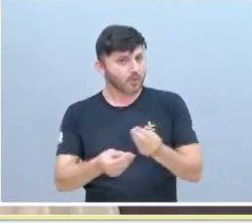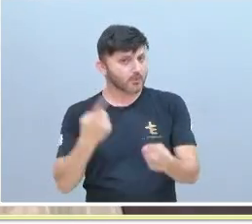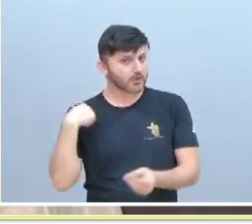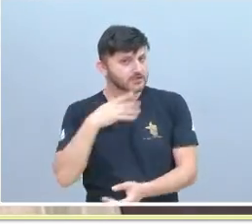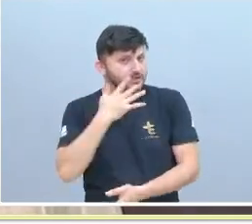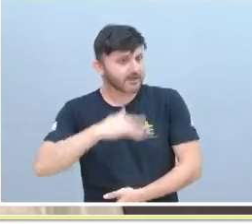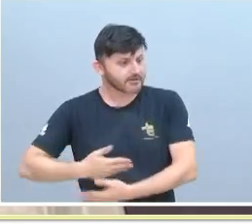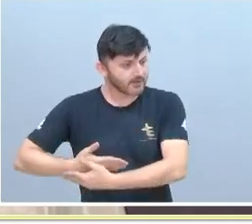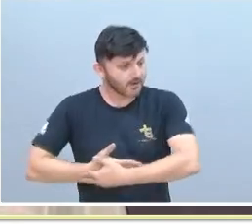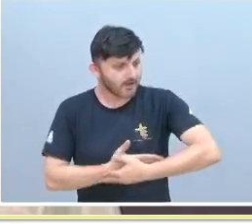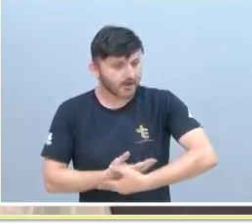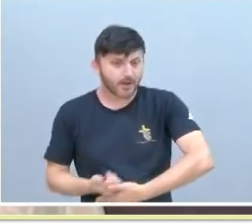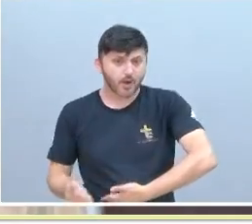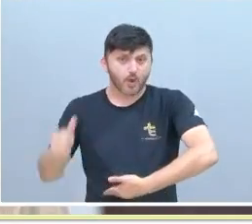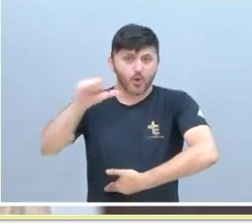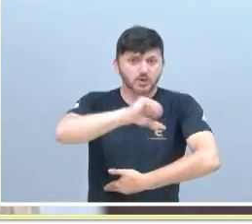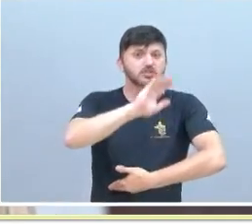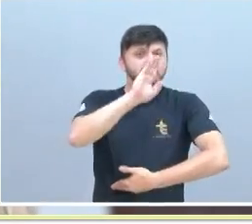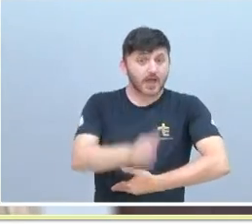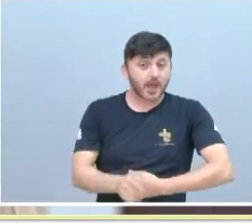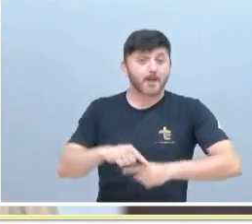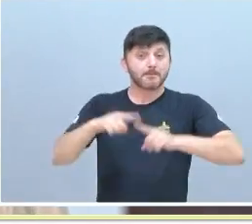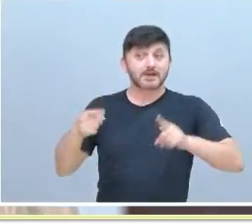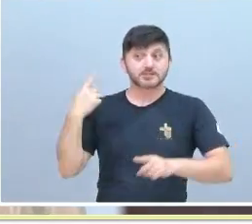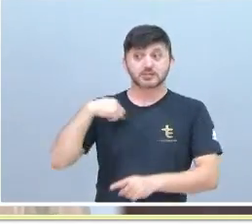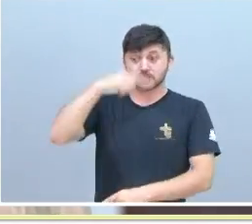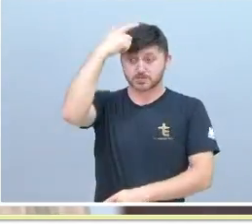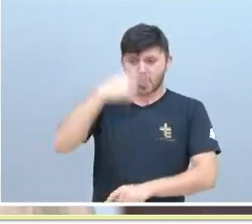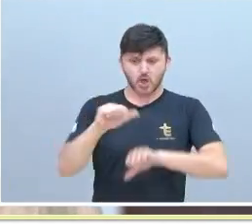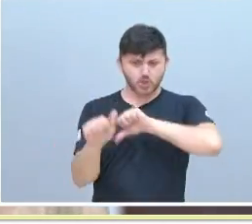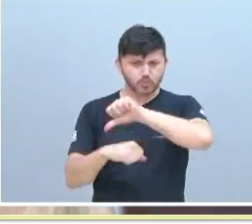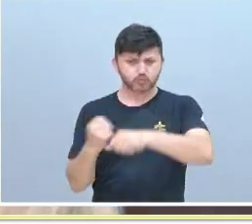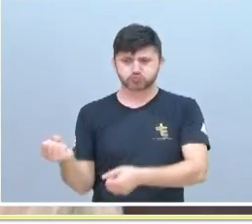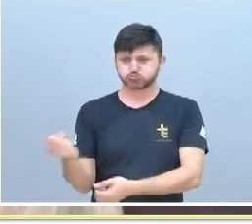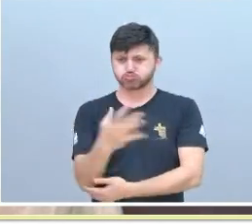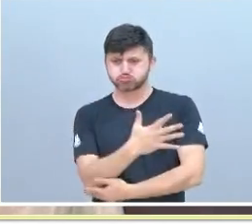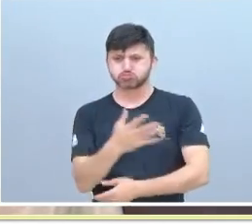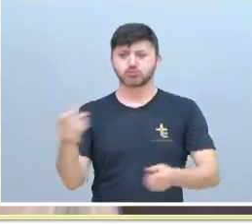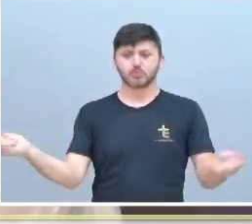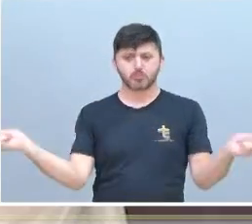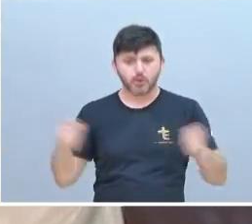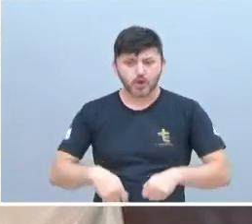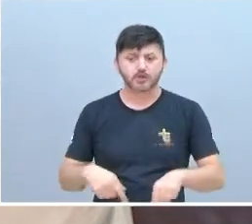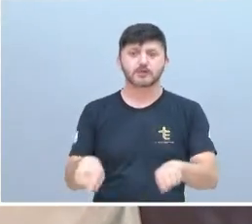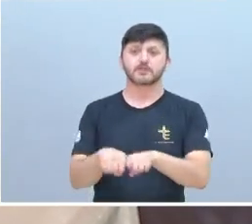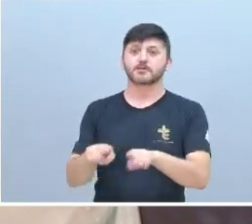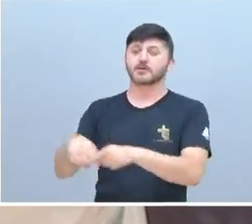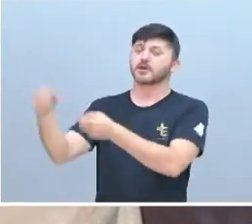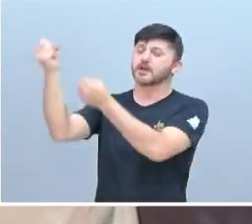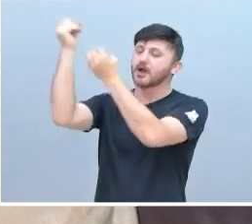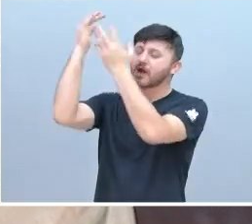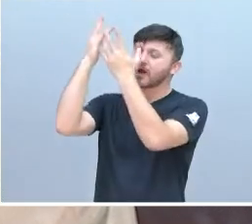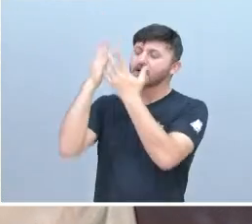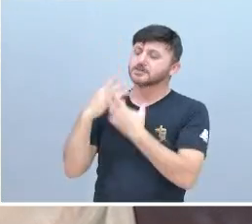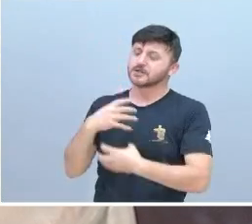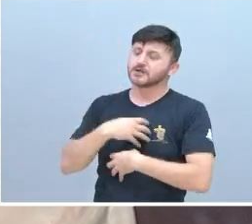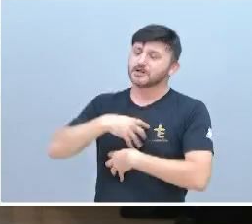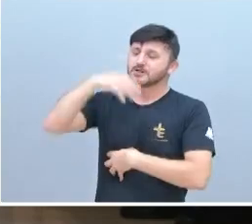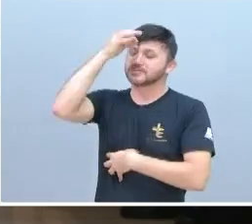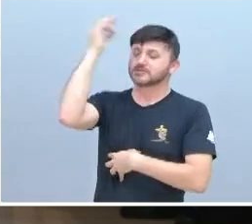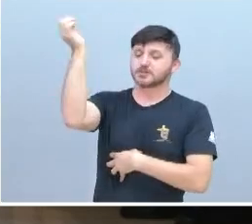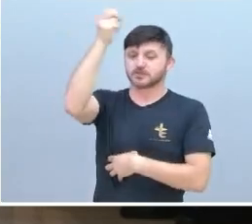fato, mas que sejamos renovados na força, na graça, na unção do Espírito de